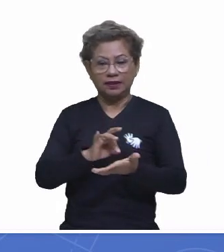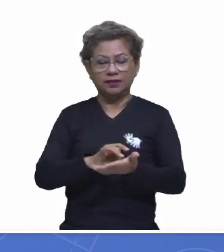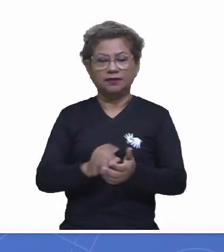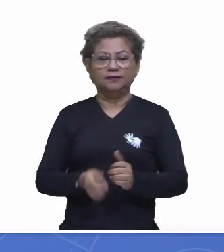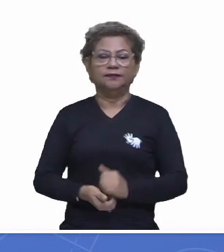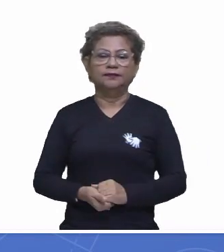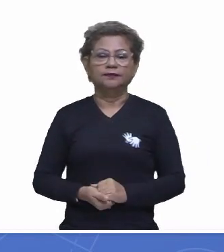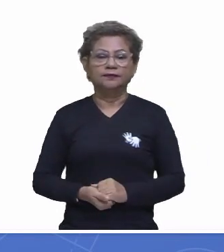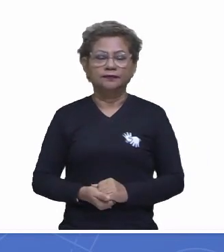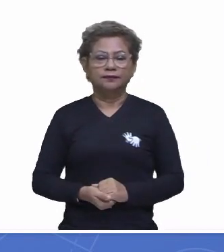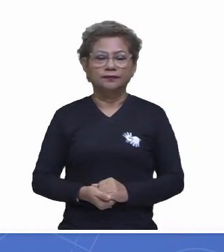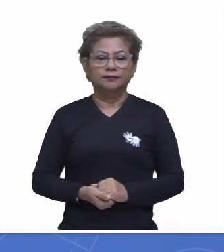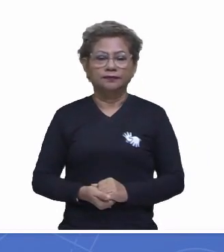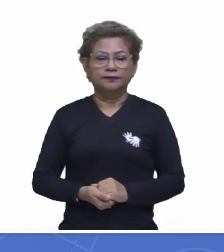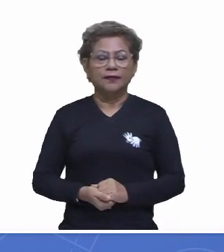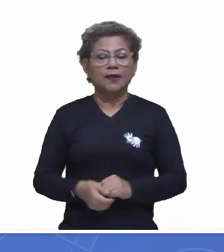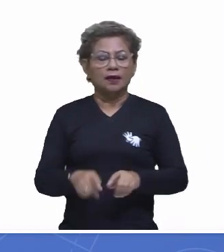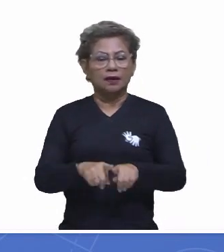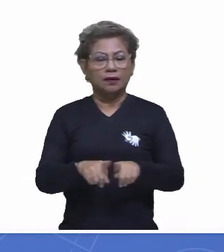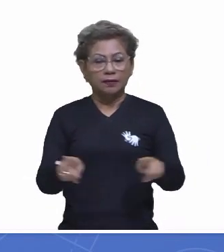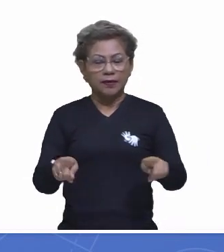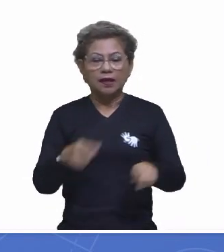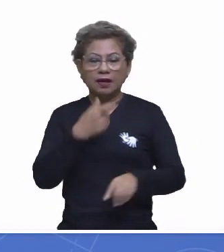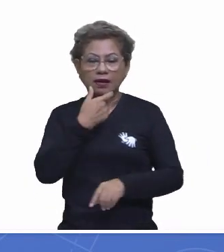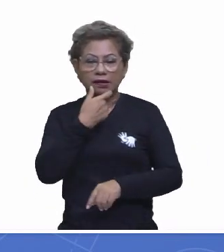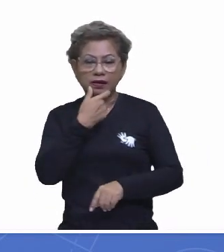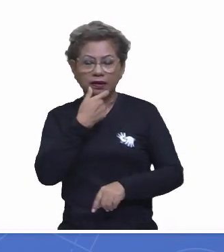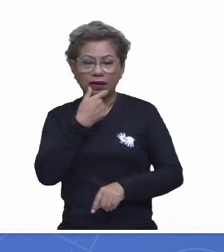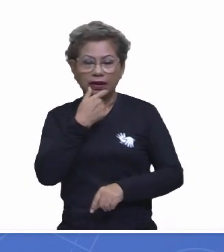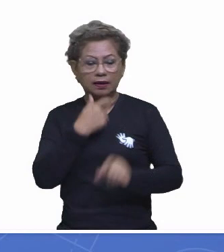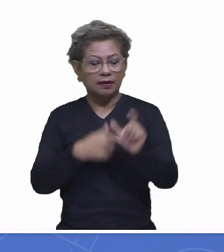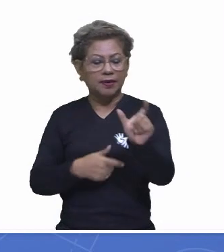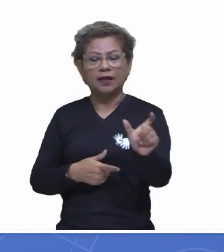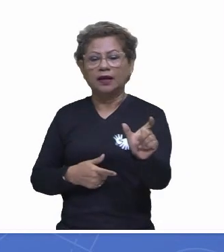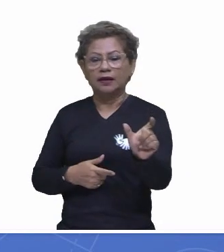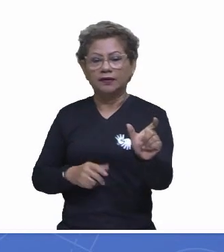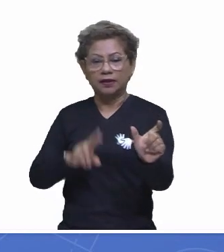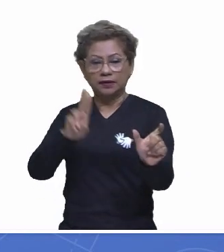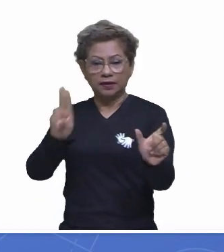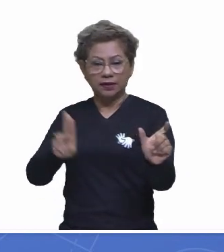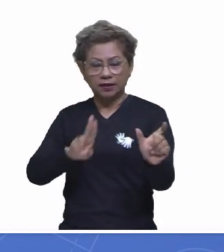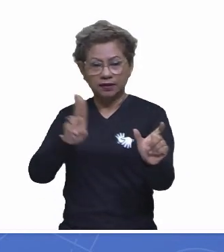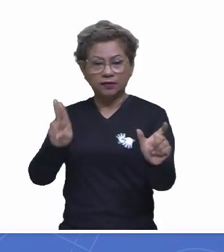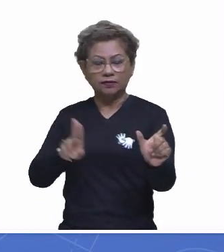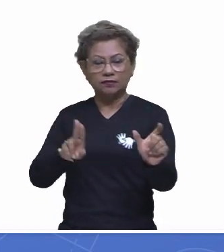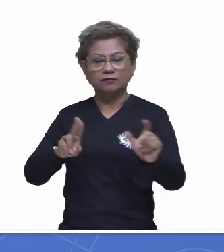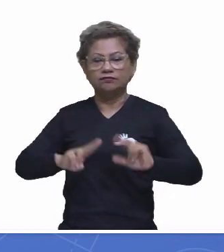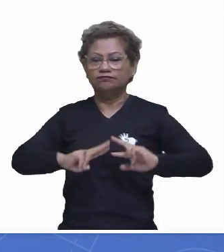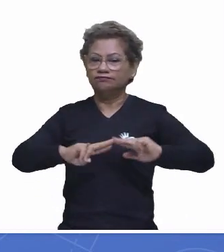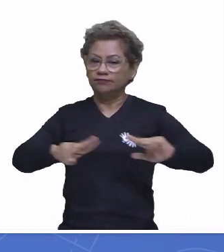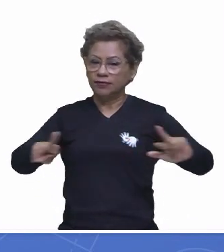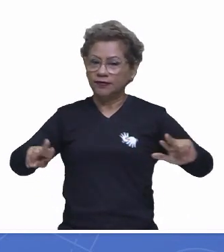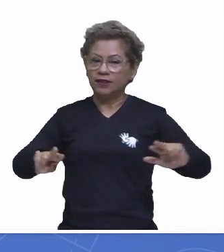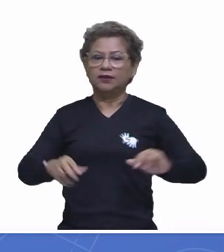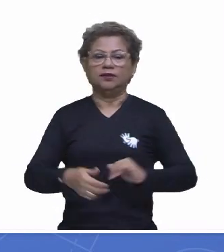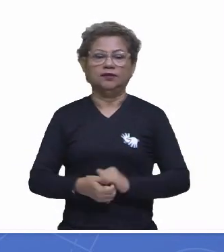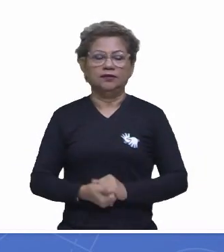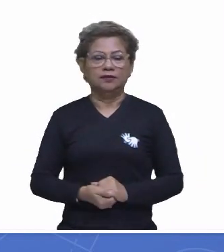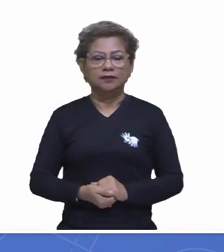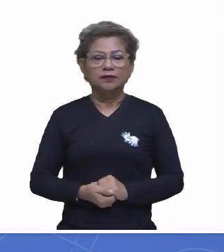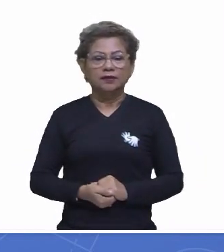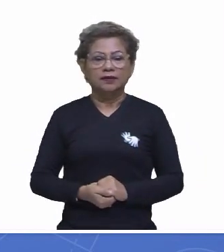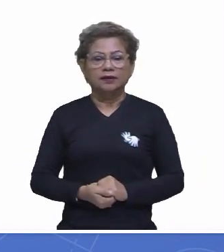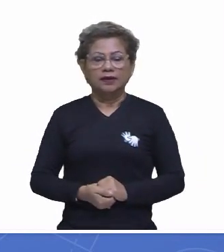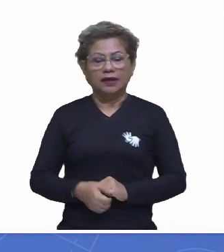que uma das possibilidades, tá? O inglês aí muito pouco utilizado, em situações bem específicas, a palavrinha